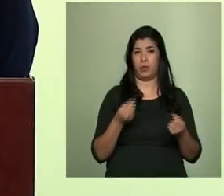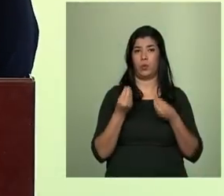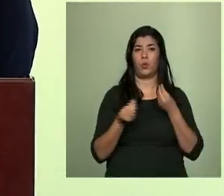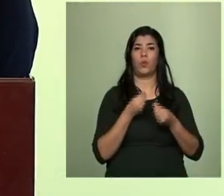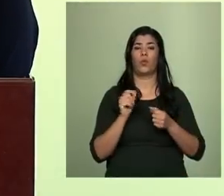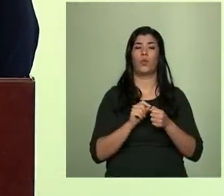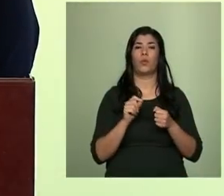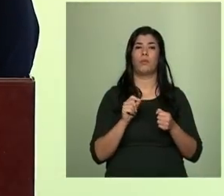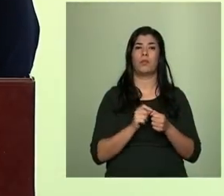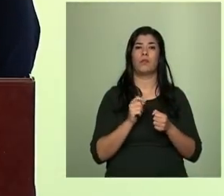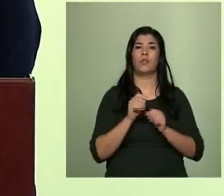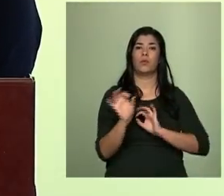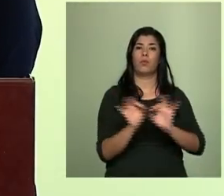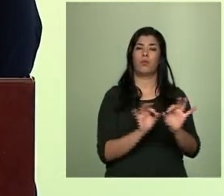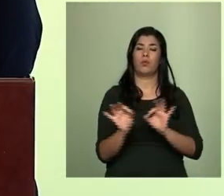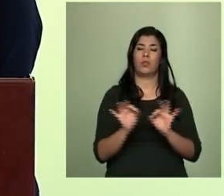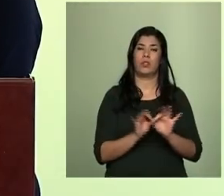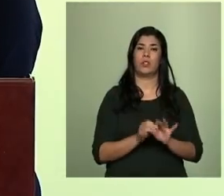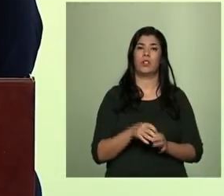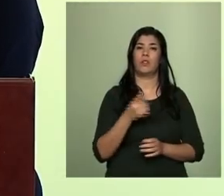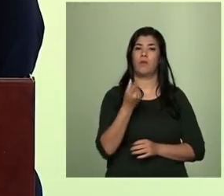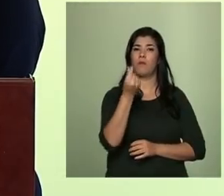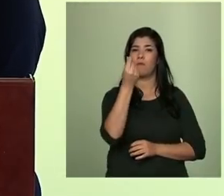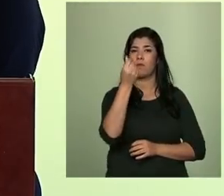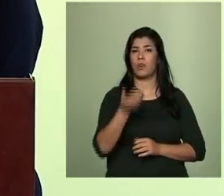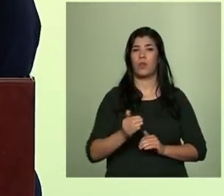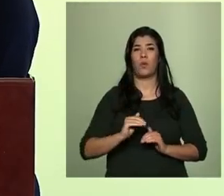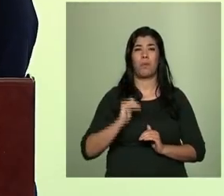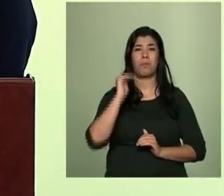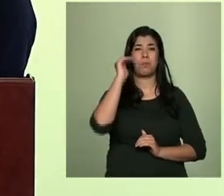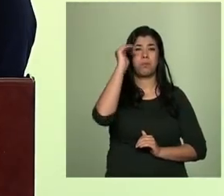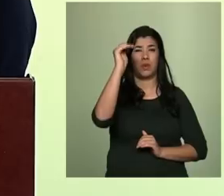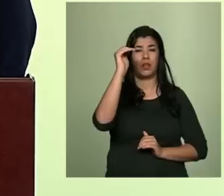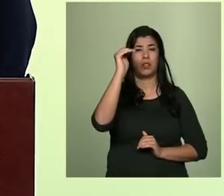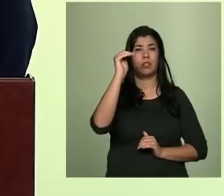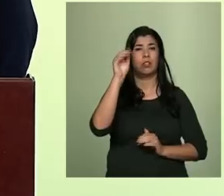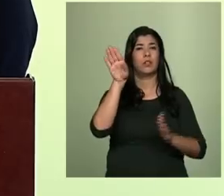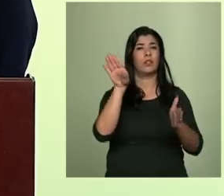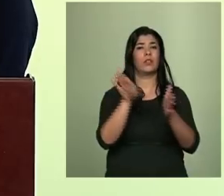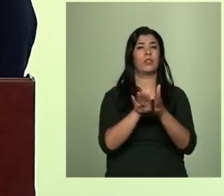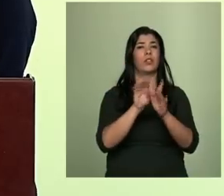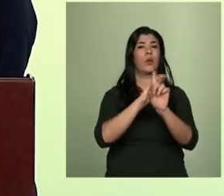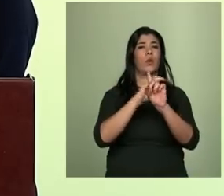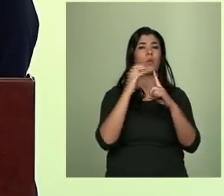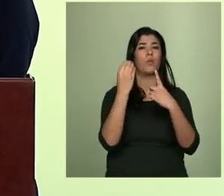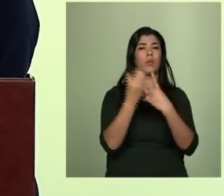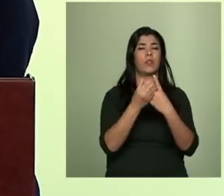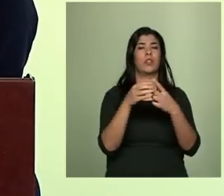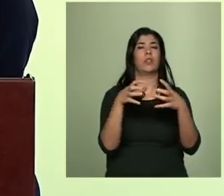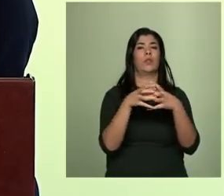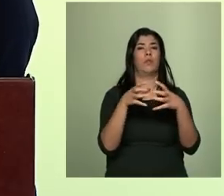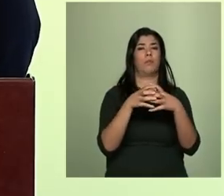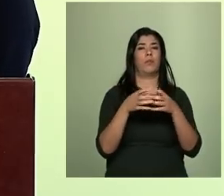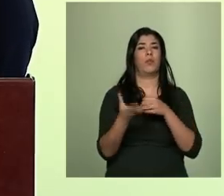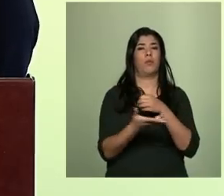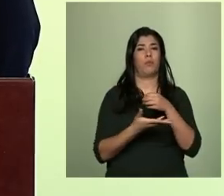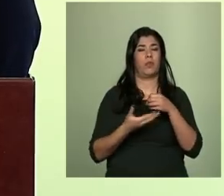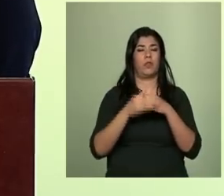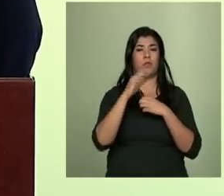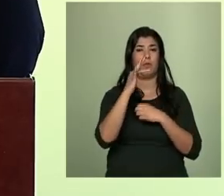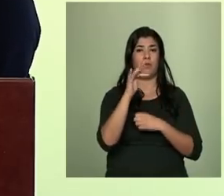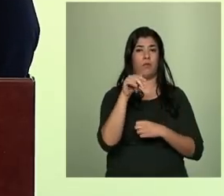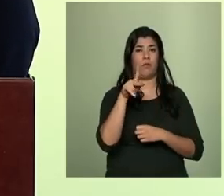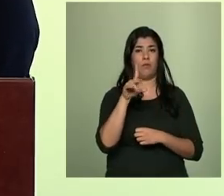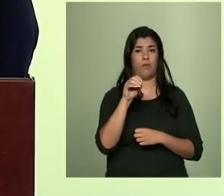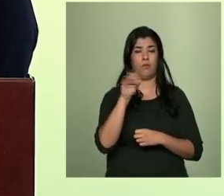repartição mais justa dos benefícios com valores maiores e pode alcançar povos e comunidade tradicional por meio do Fundo Nacional. Só para vocês terem ideia do